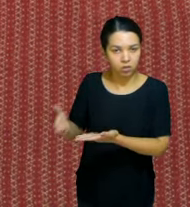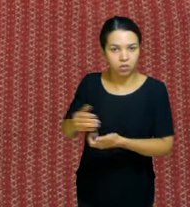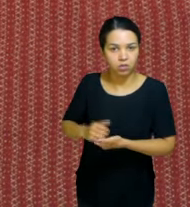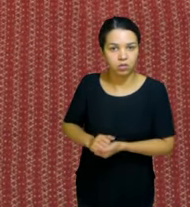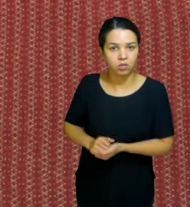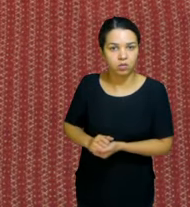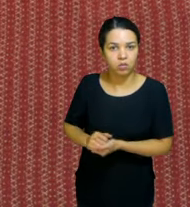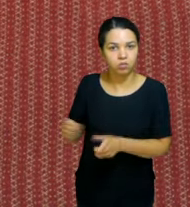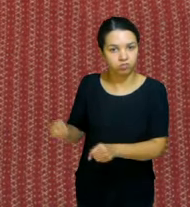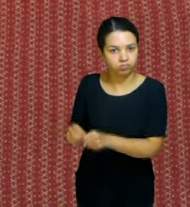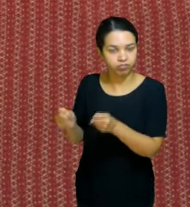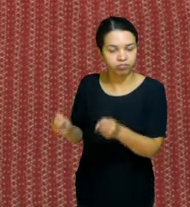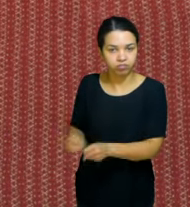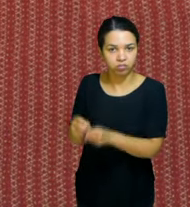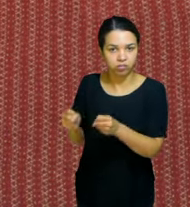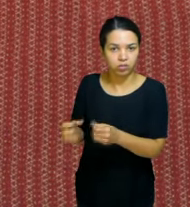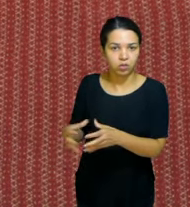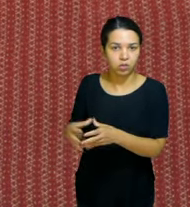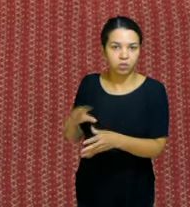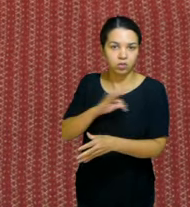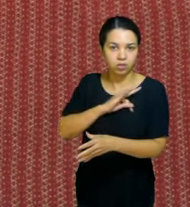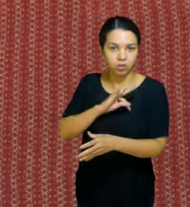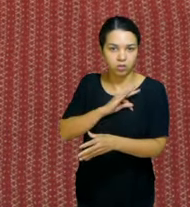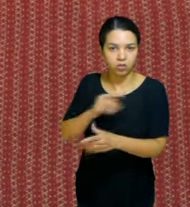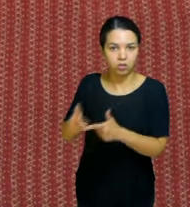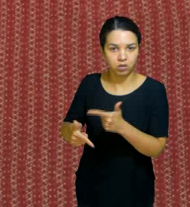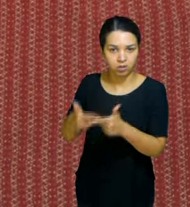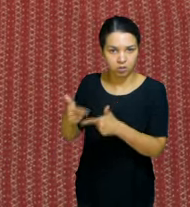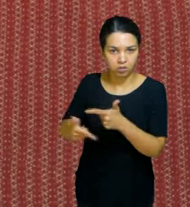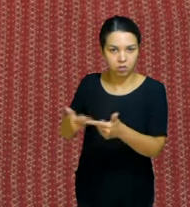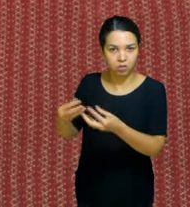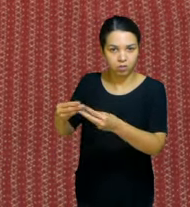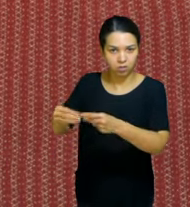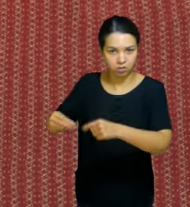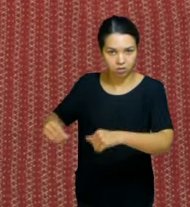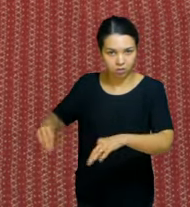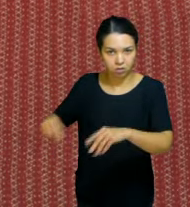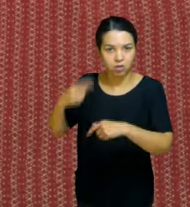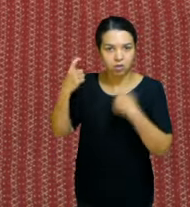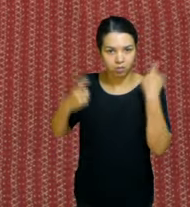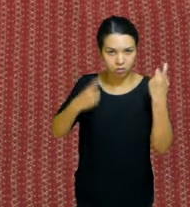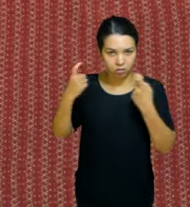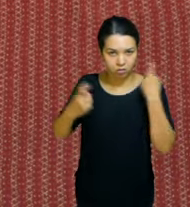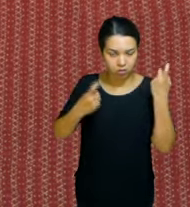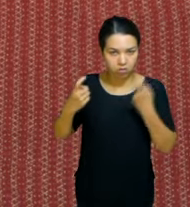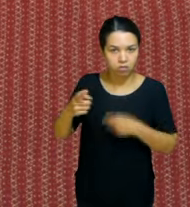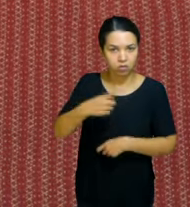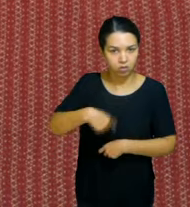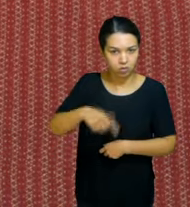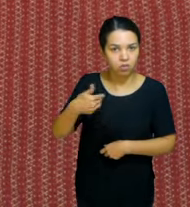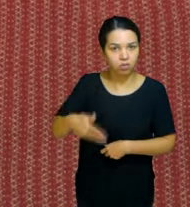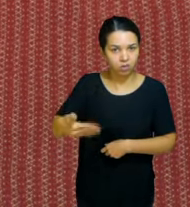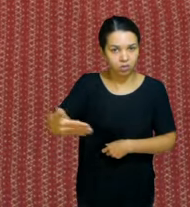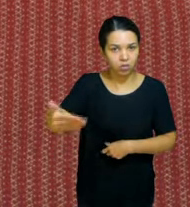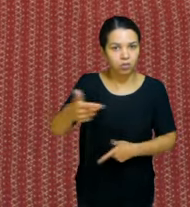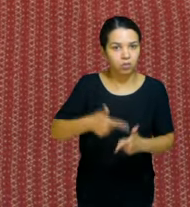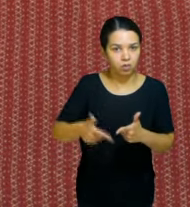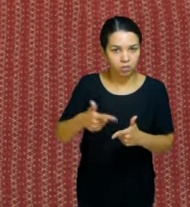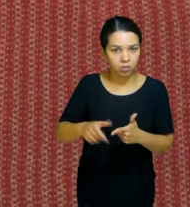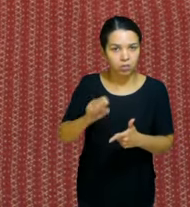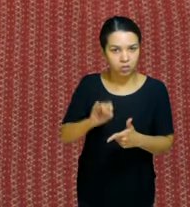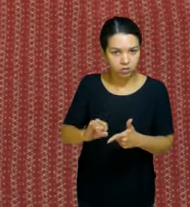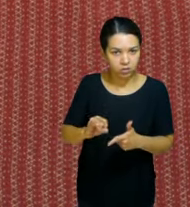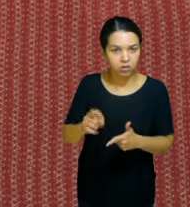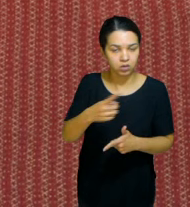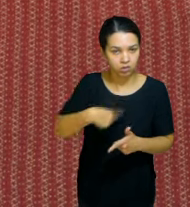corpo técnico, esse trabalho está se esfacelando, se esfarelando, e é bastante preocupante. Nós vamos ter outros problemas se a gente não agir de